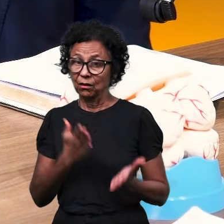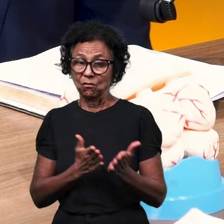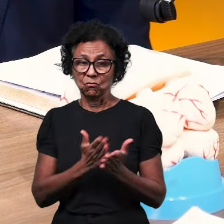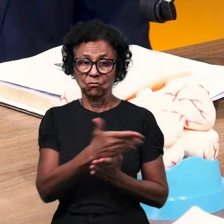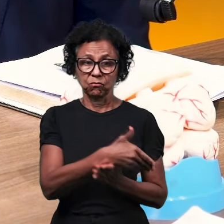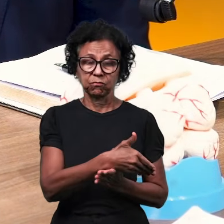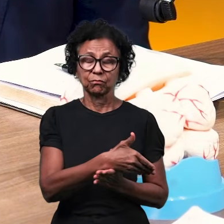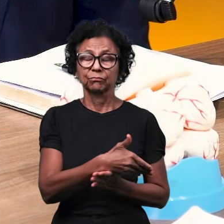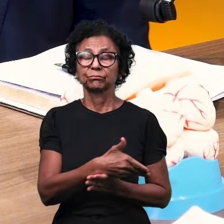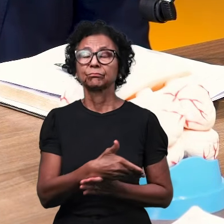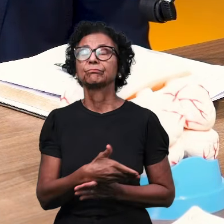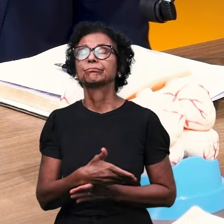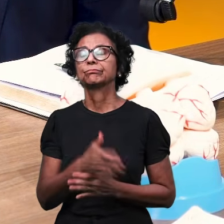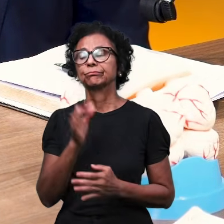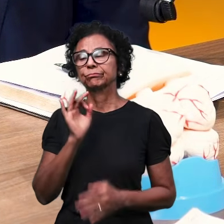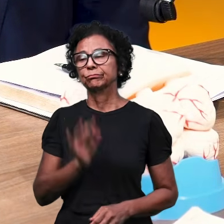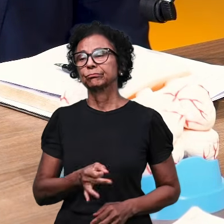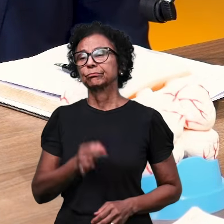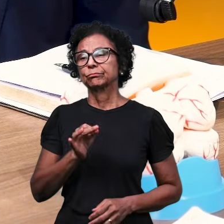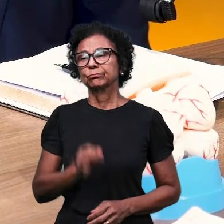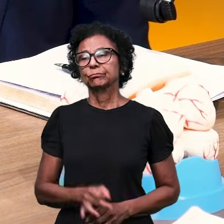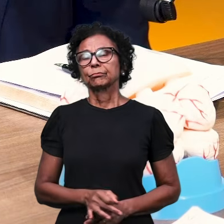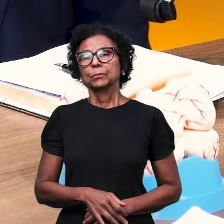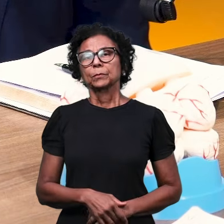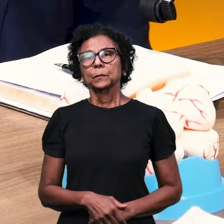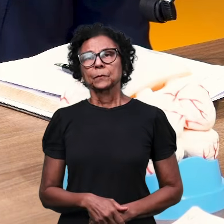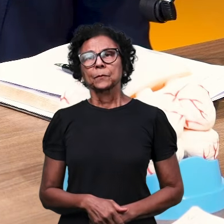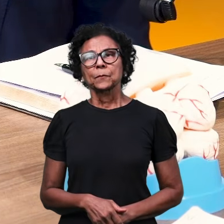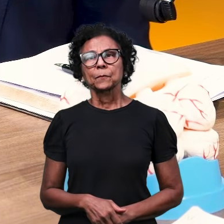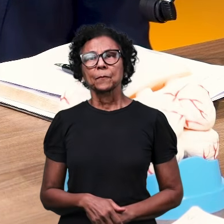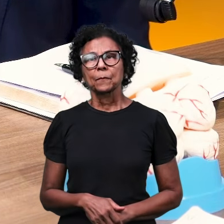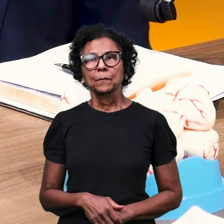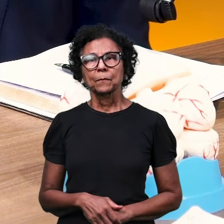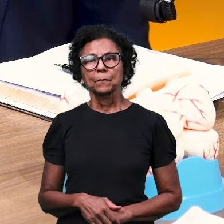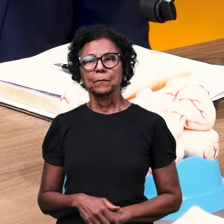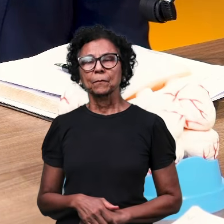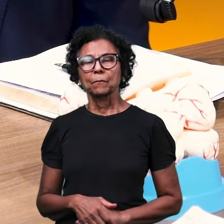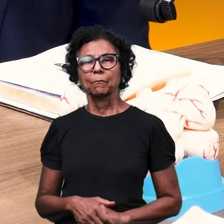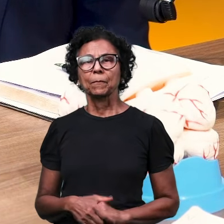é certo, a queda é certa. E aí você vai